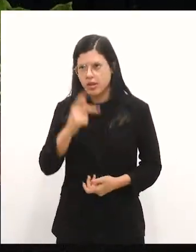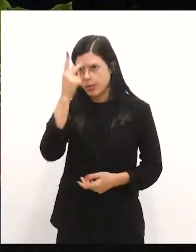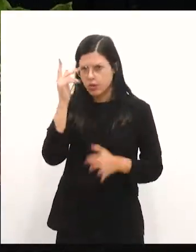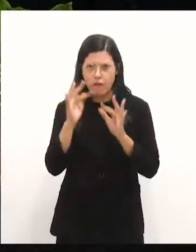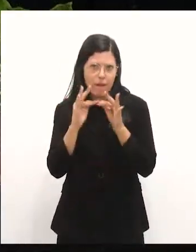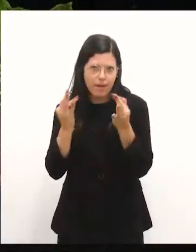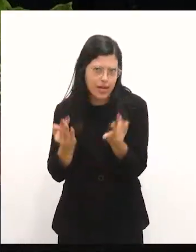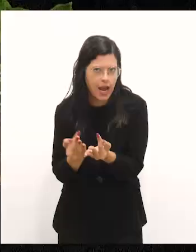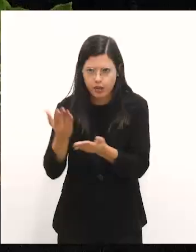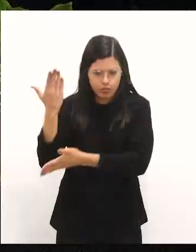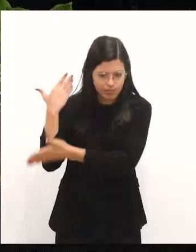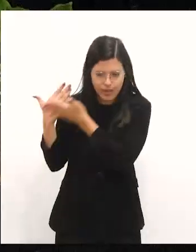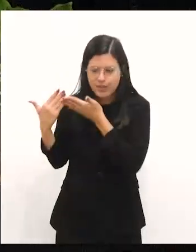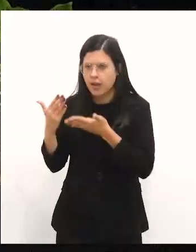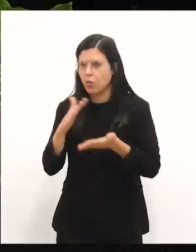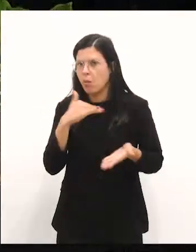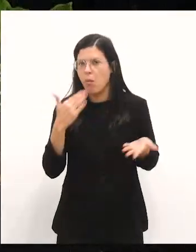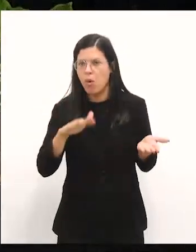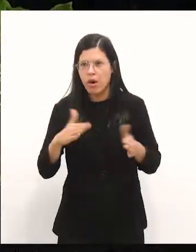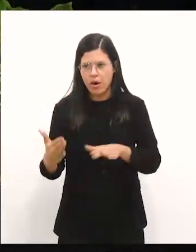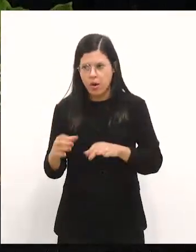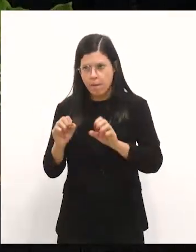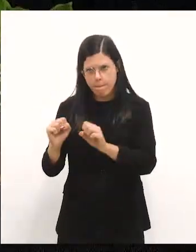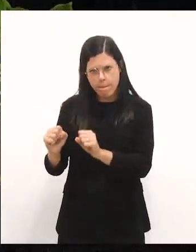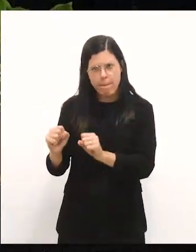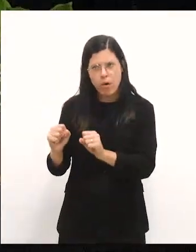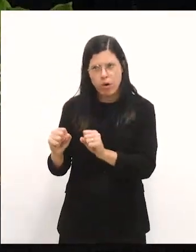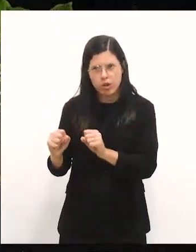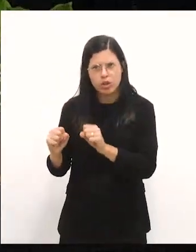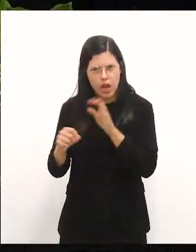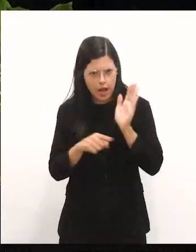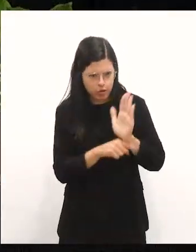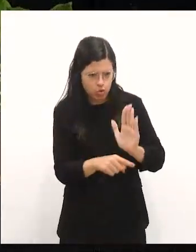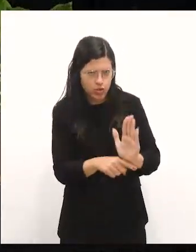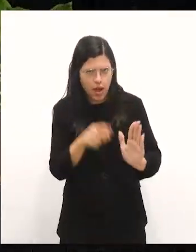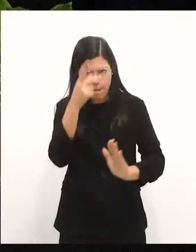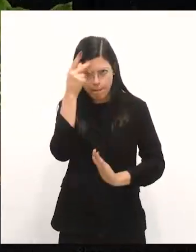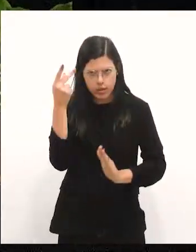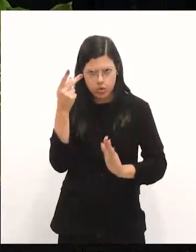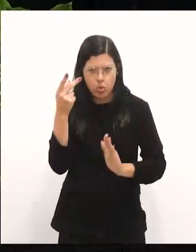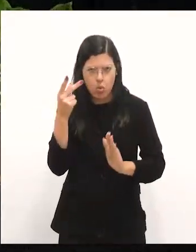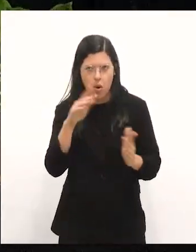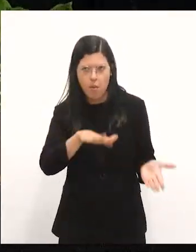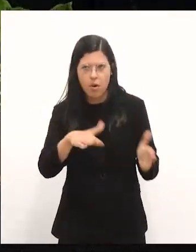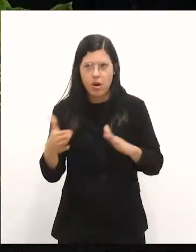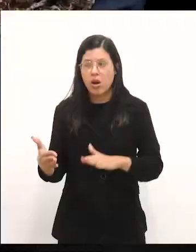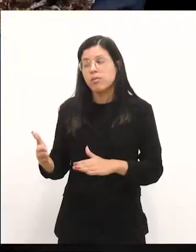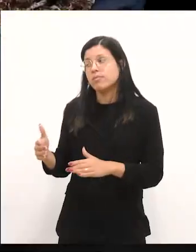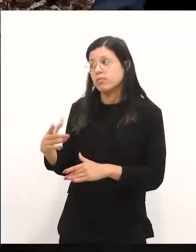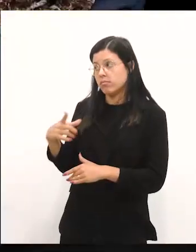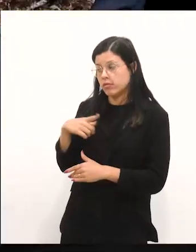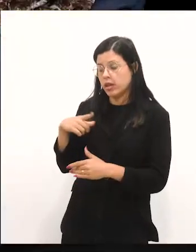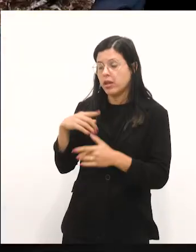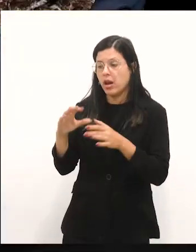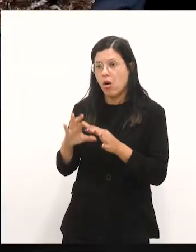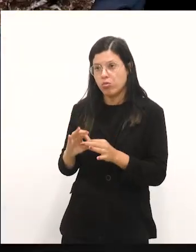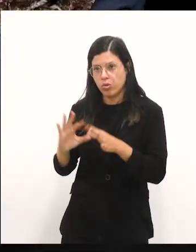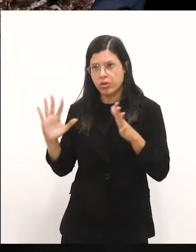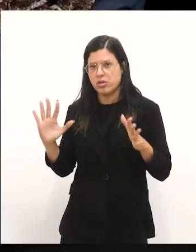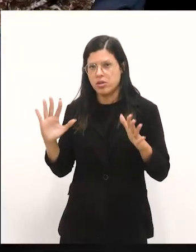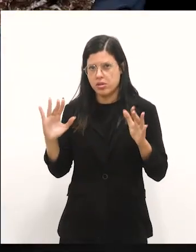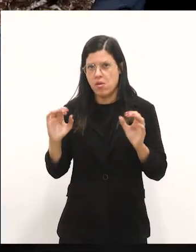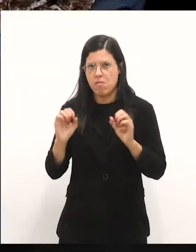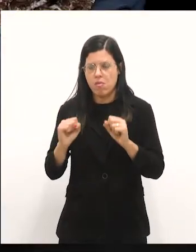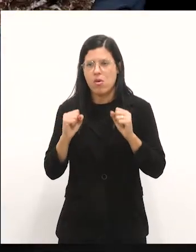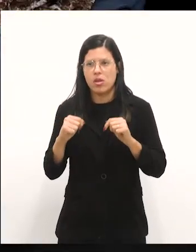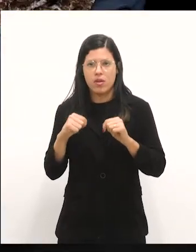os entes queridos que já se foram, eles podem vir ajudar essa pessoa a fazer essa passagem? Aqueles que têm autorização para isso, aqueles Certo. que têm